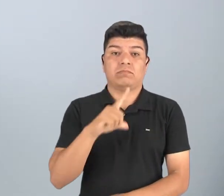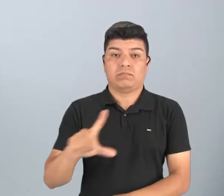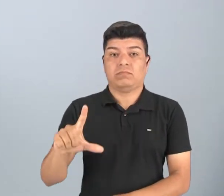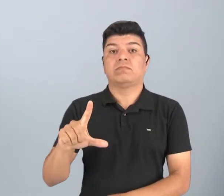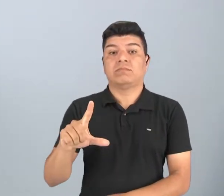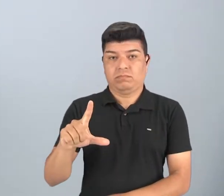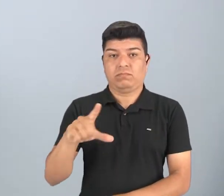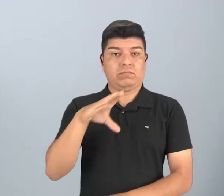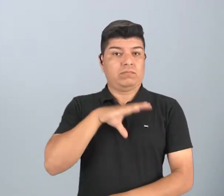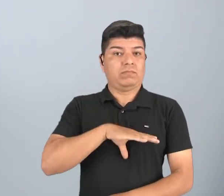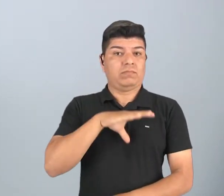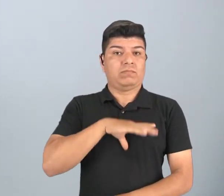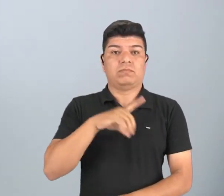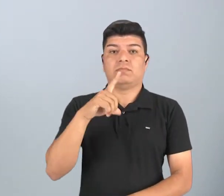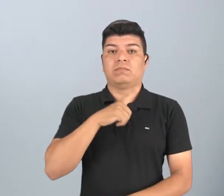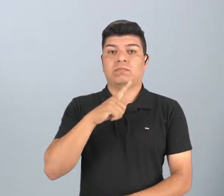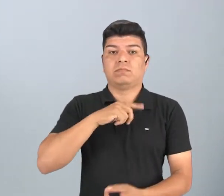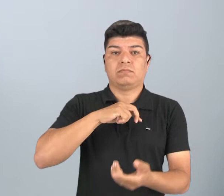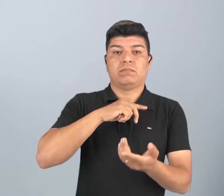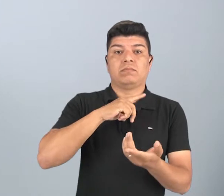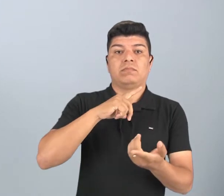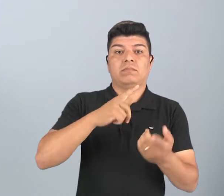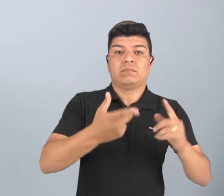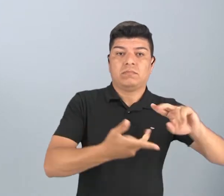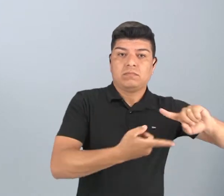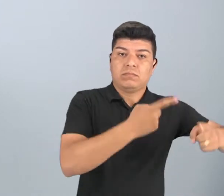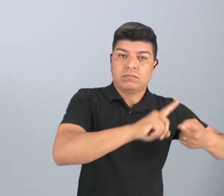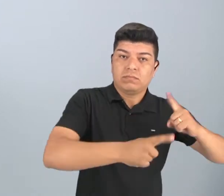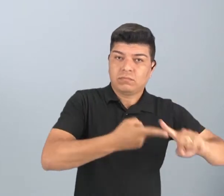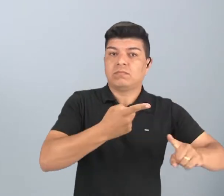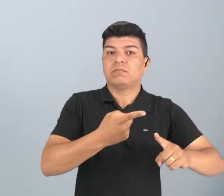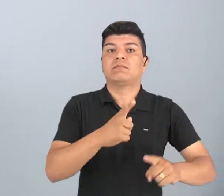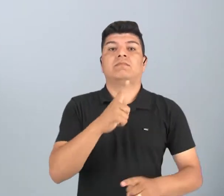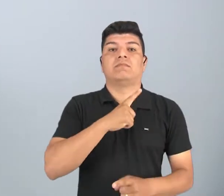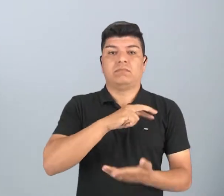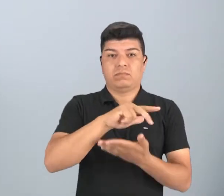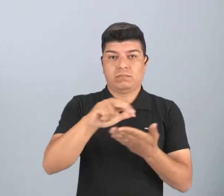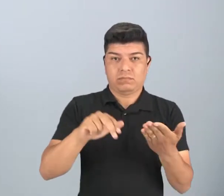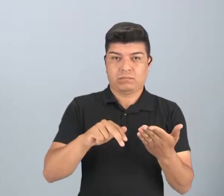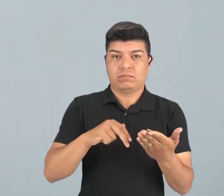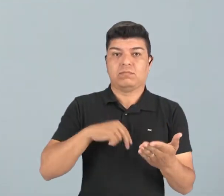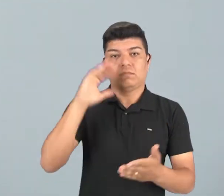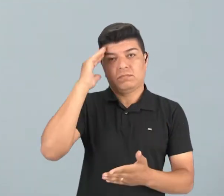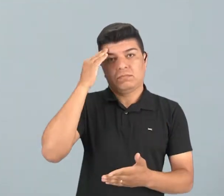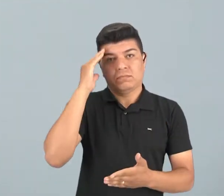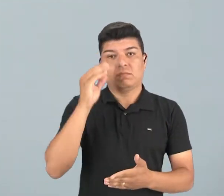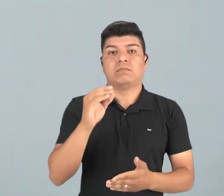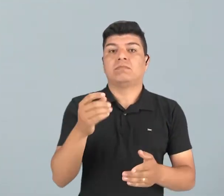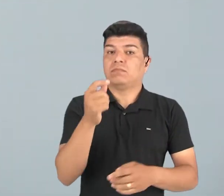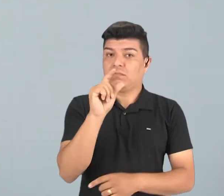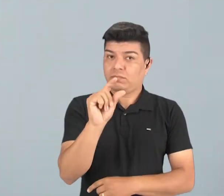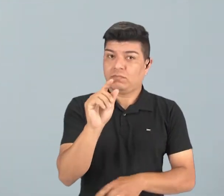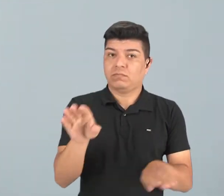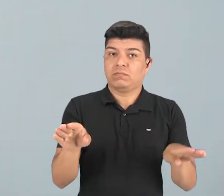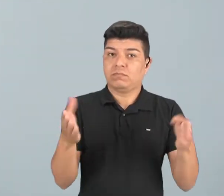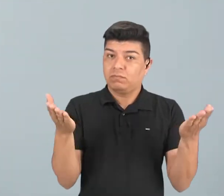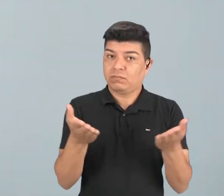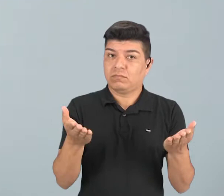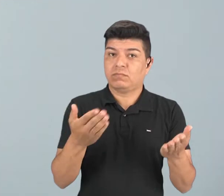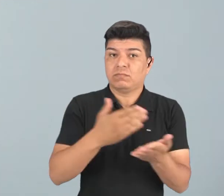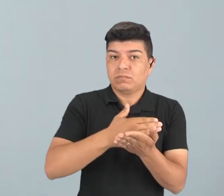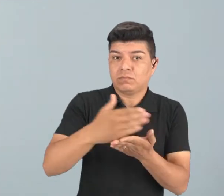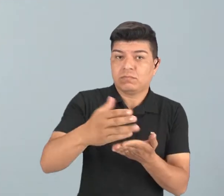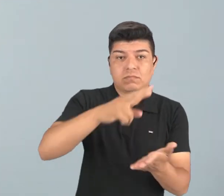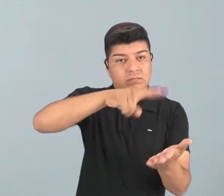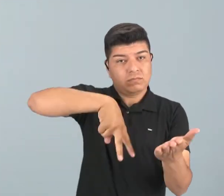variações. Quais são elas? Como entender? Como usá-las? Vamos compreender um pouquinho na nossa aula sobre isso. Para iniciar, a gente vai poder ler